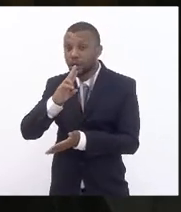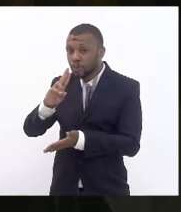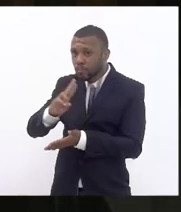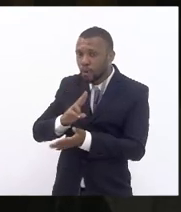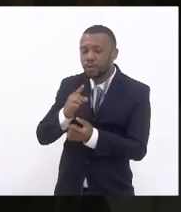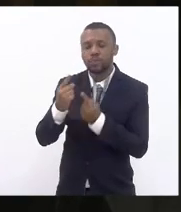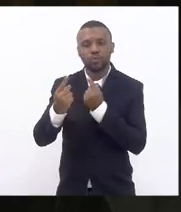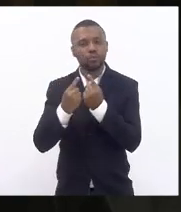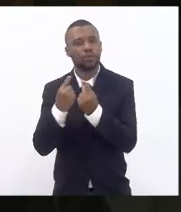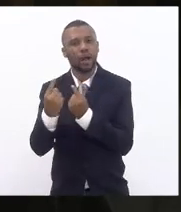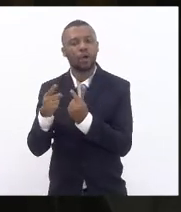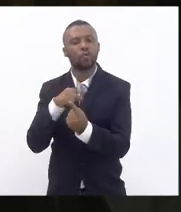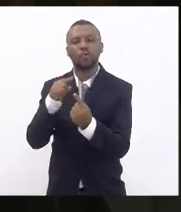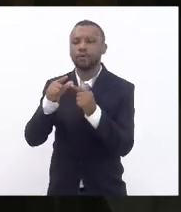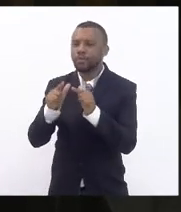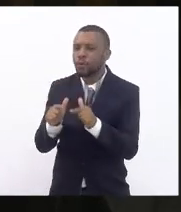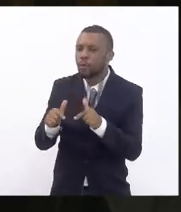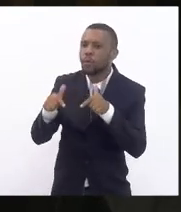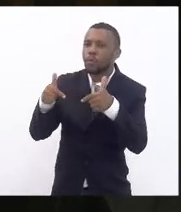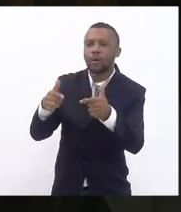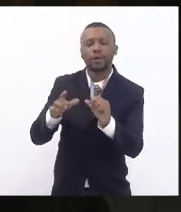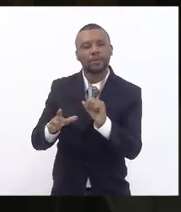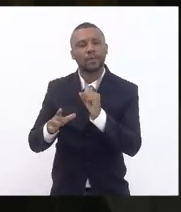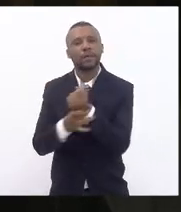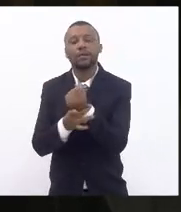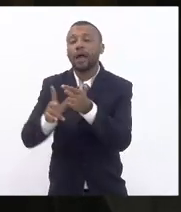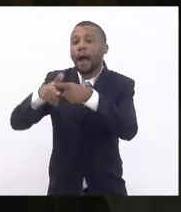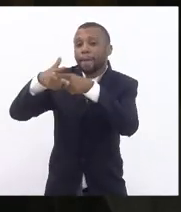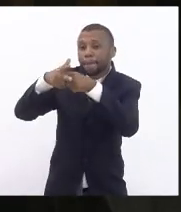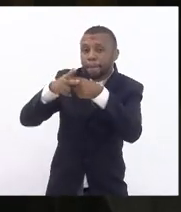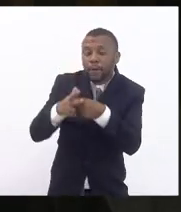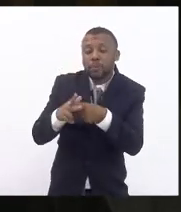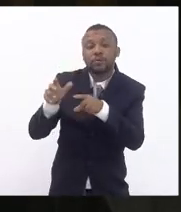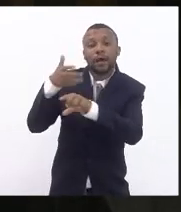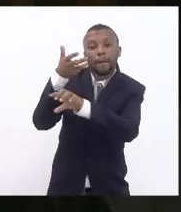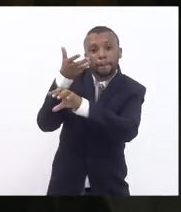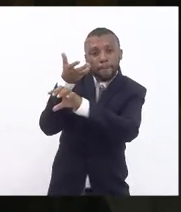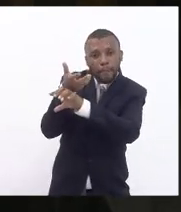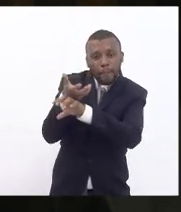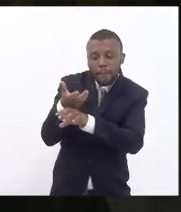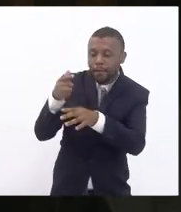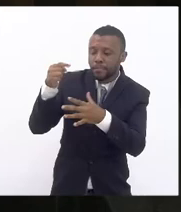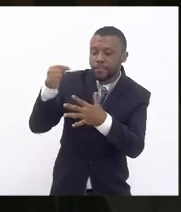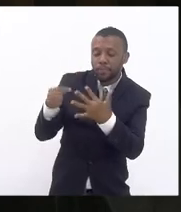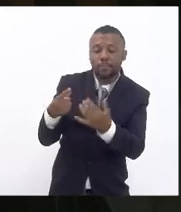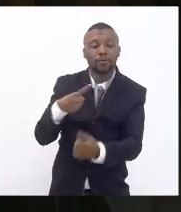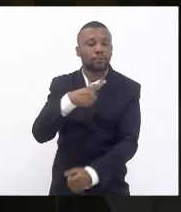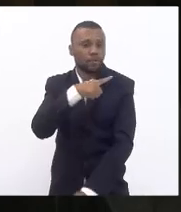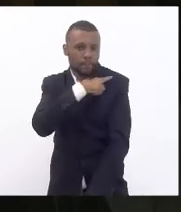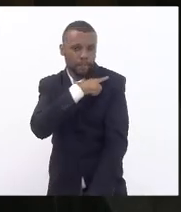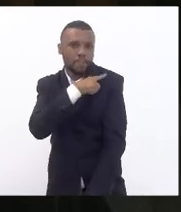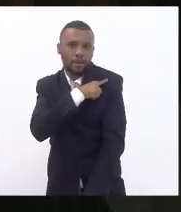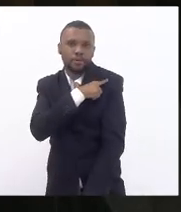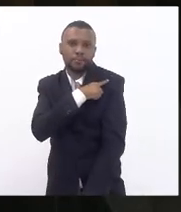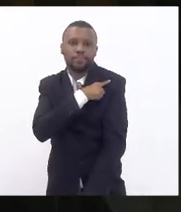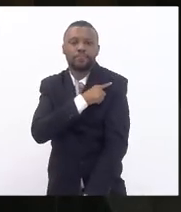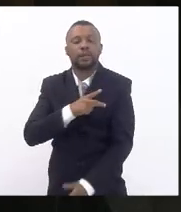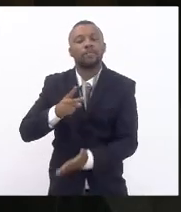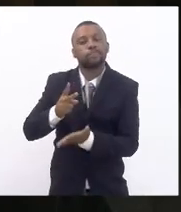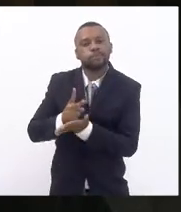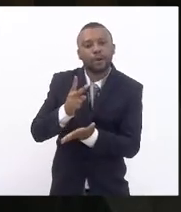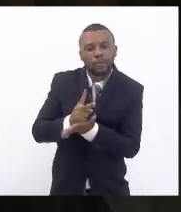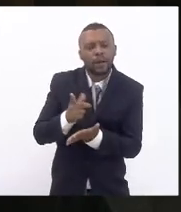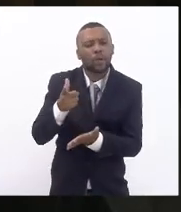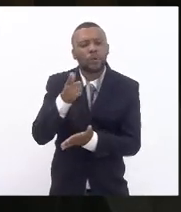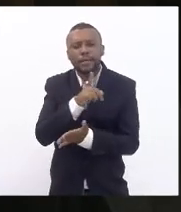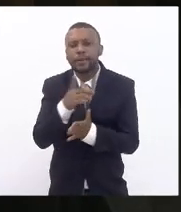movimento que nos garanta a manutenção de todas as disciplinas no primeiro ano do ensino médio, mesmo que ela acrescente